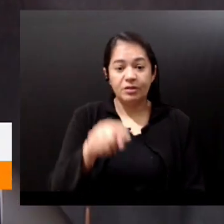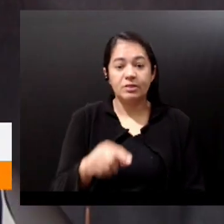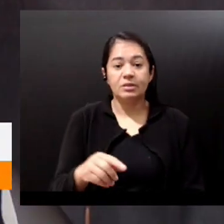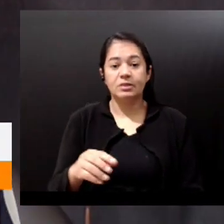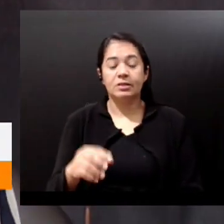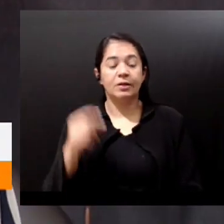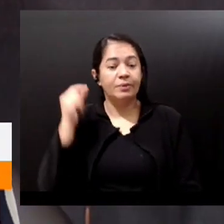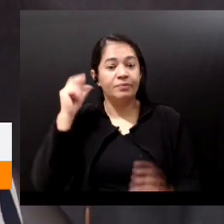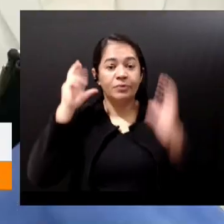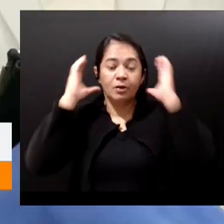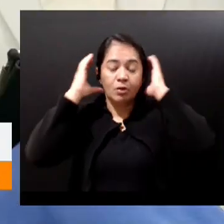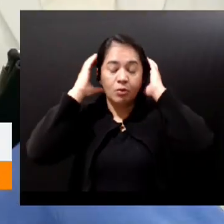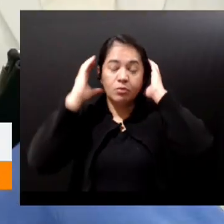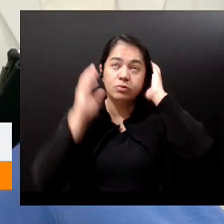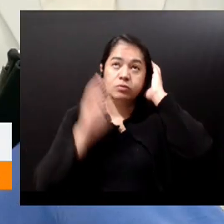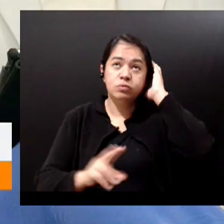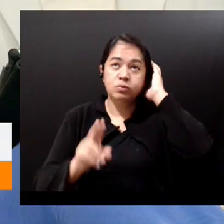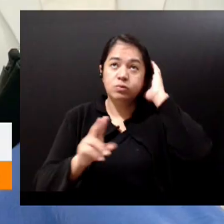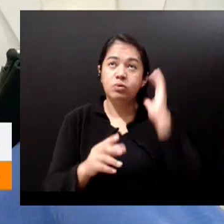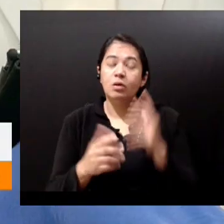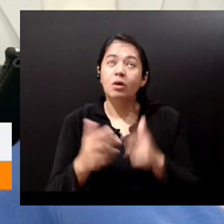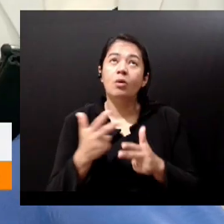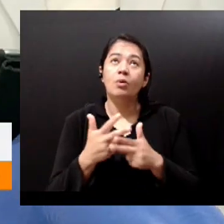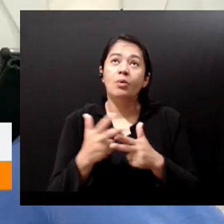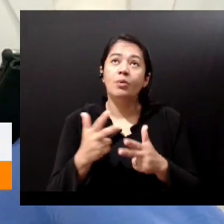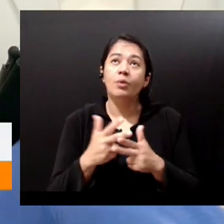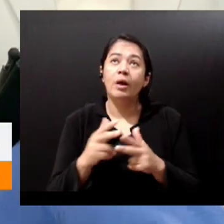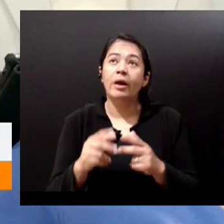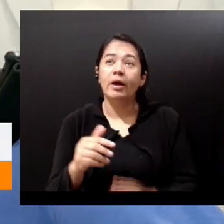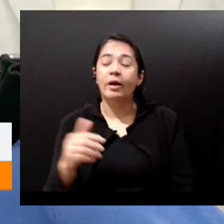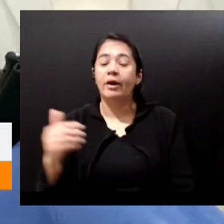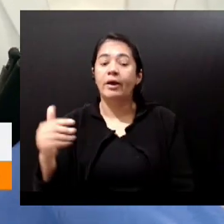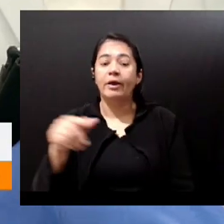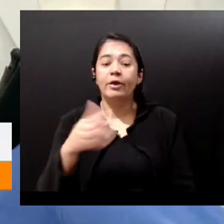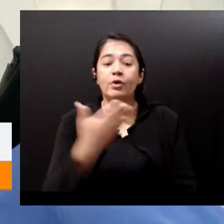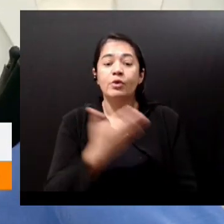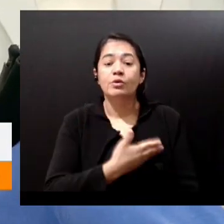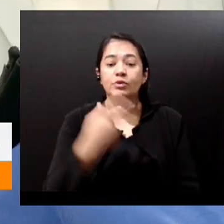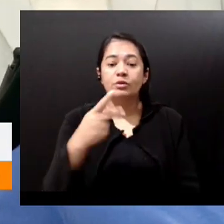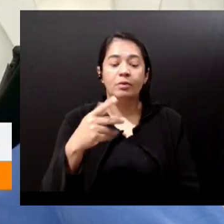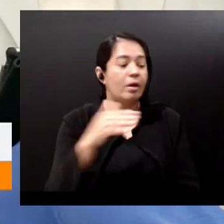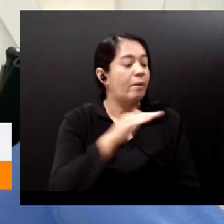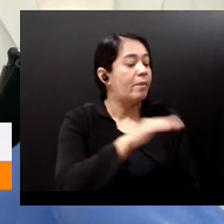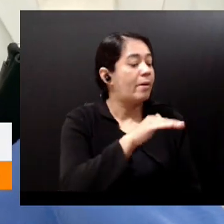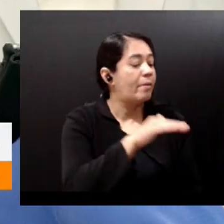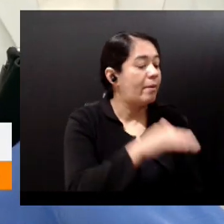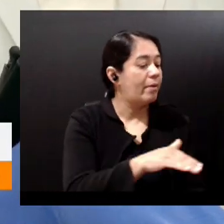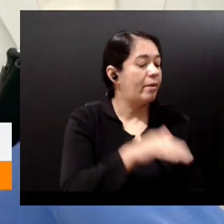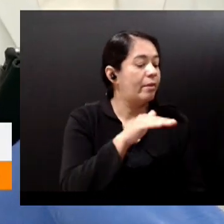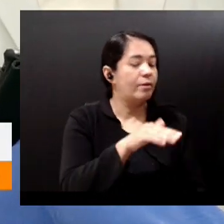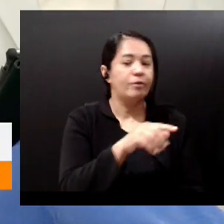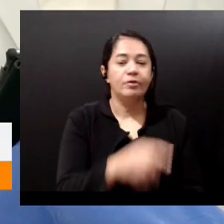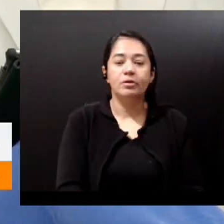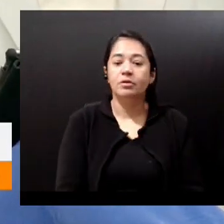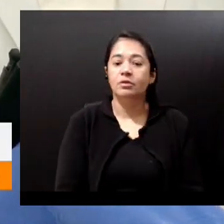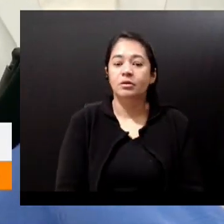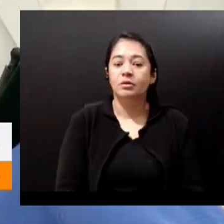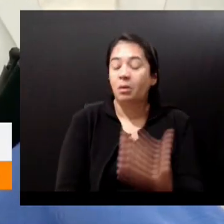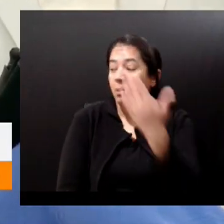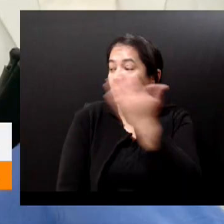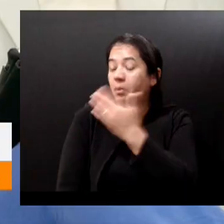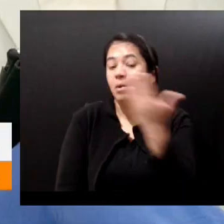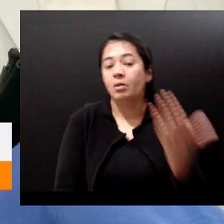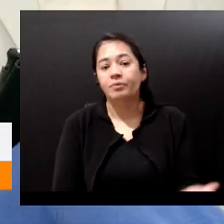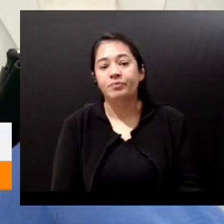de repente seu colega te chama e aí você não consegue, né, responder, não tem a resposta, né? Então é válido aí para você que gosta de